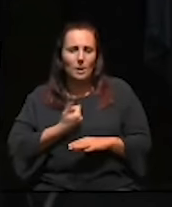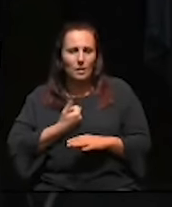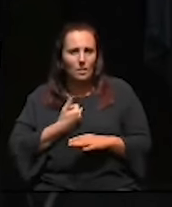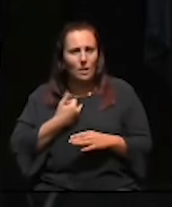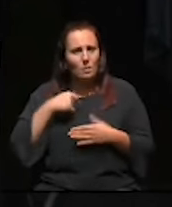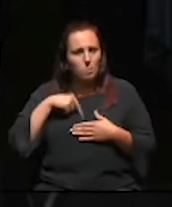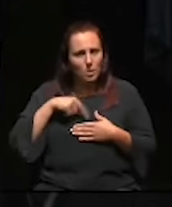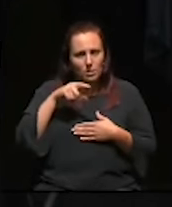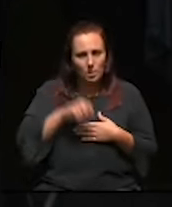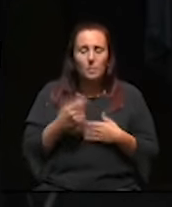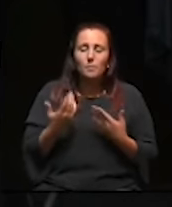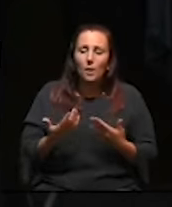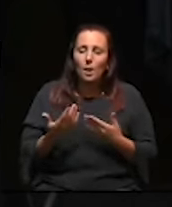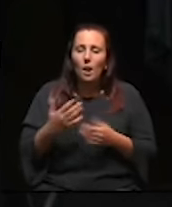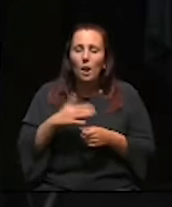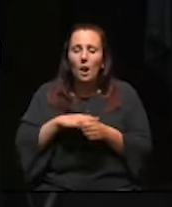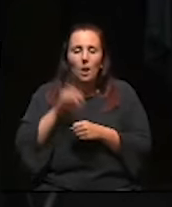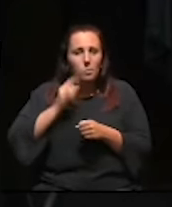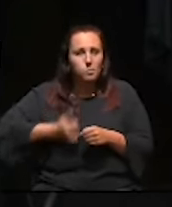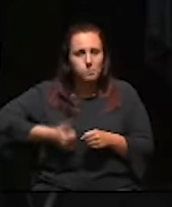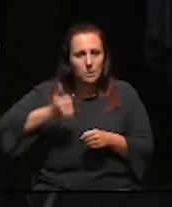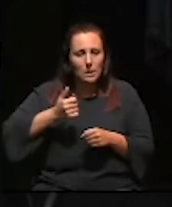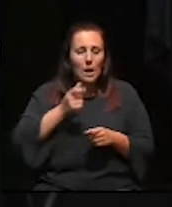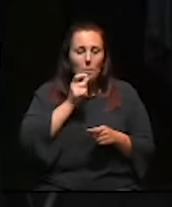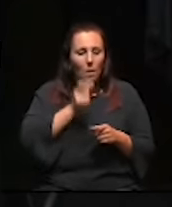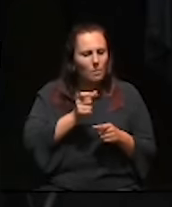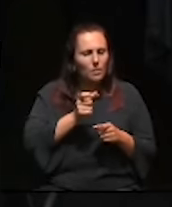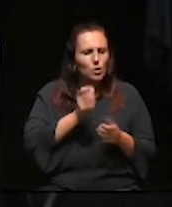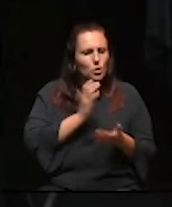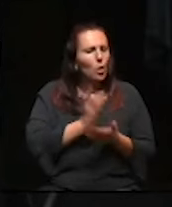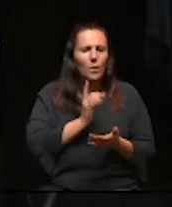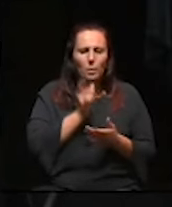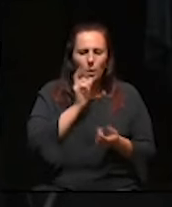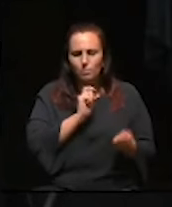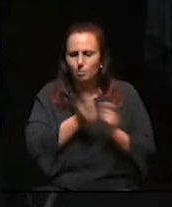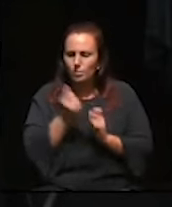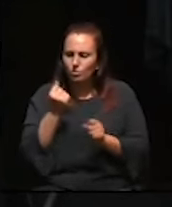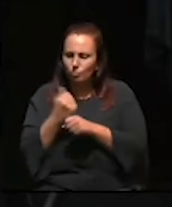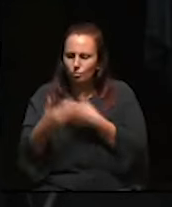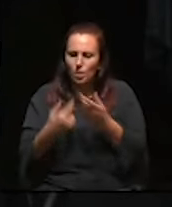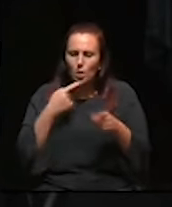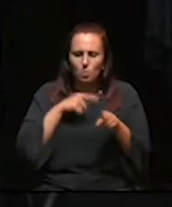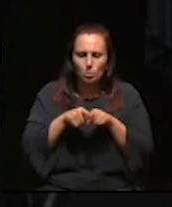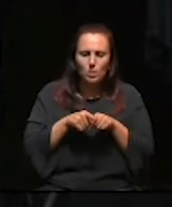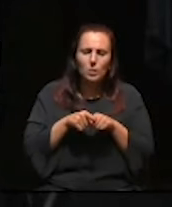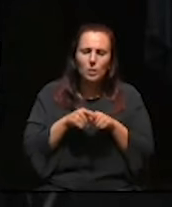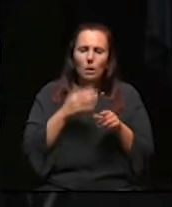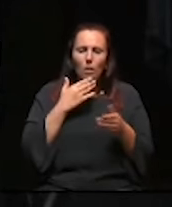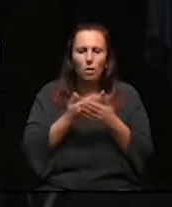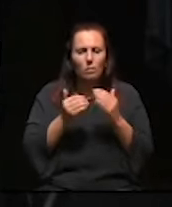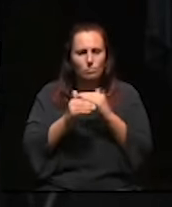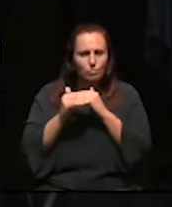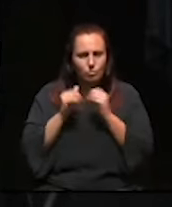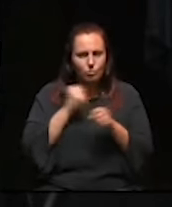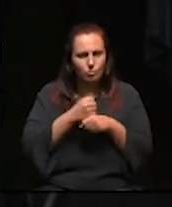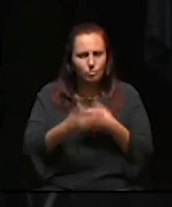nesta área, é de extrema importância passarmos das palavras à ação, integrando as políticas setoriais pela igualdade. Temos de